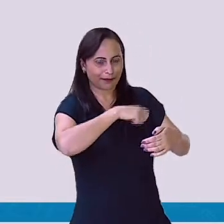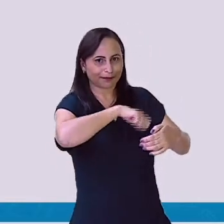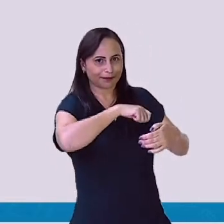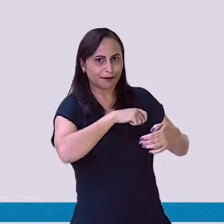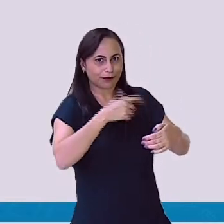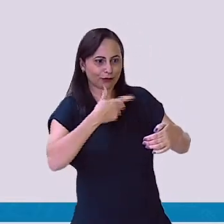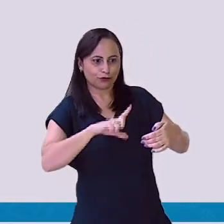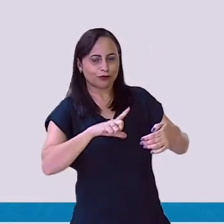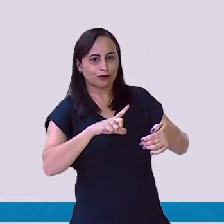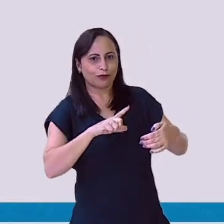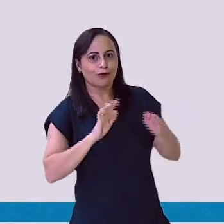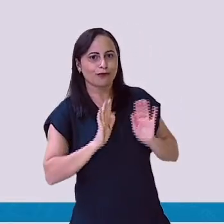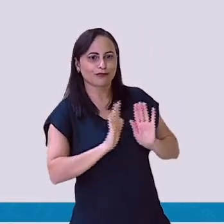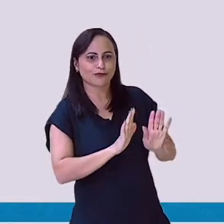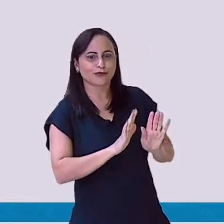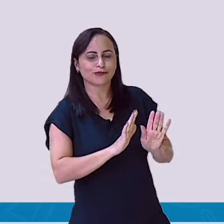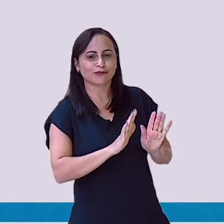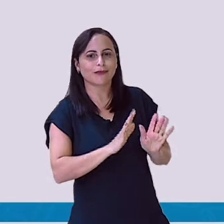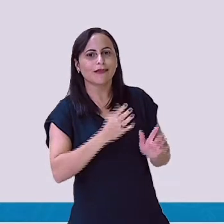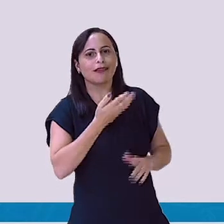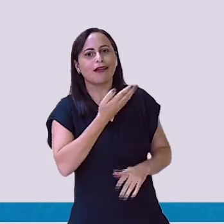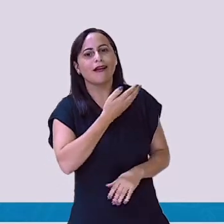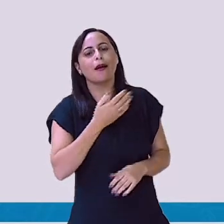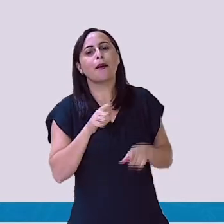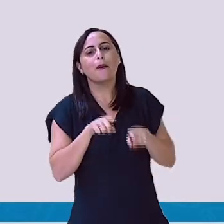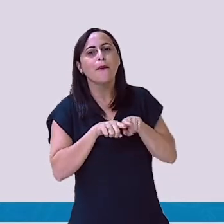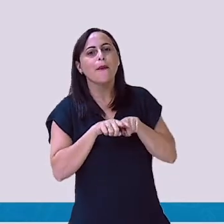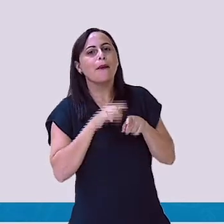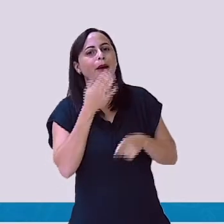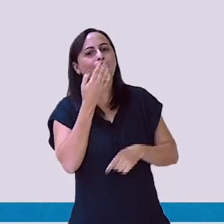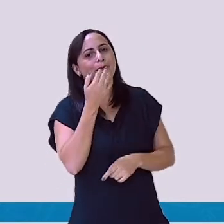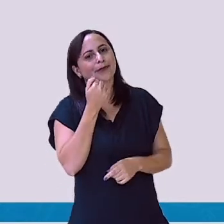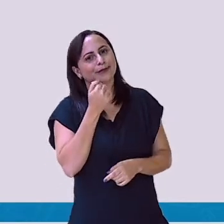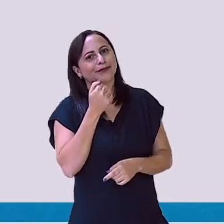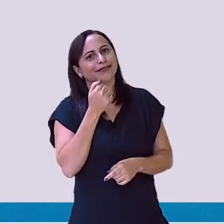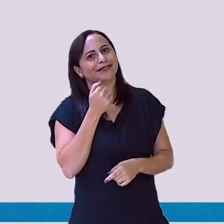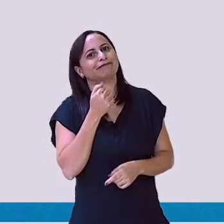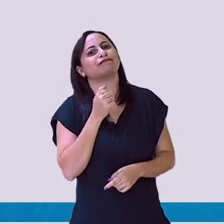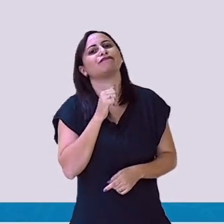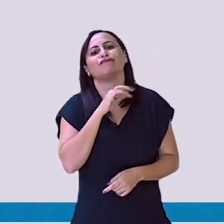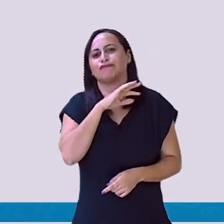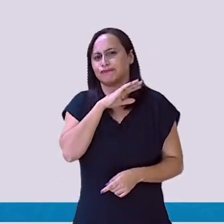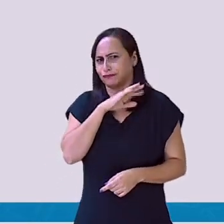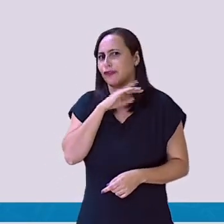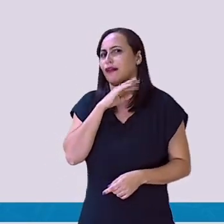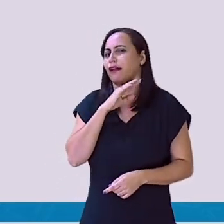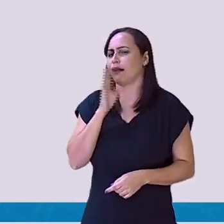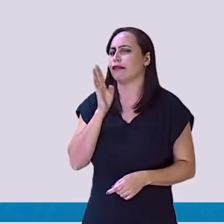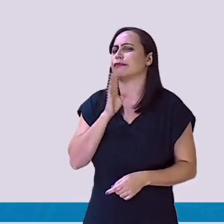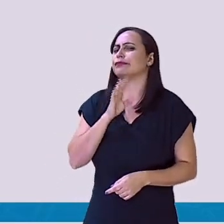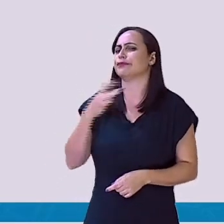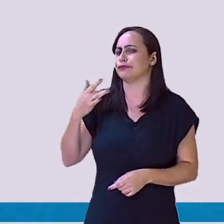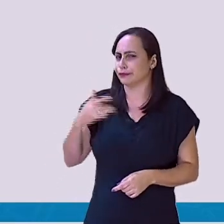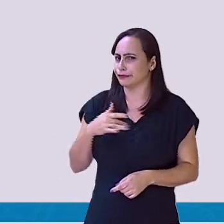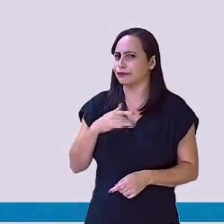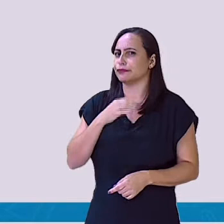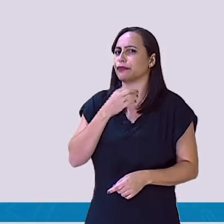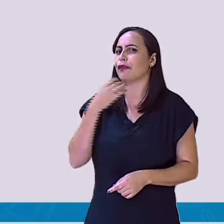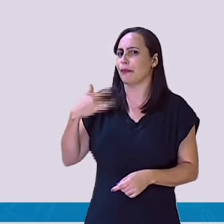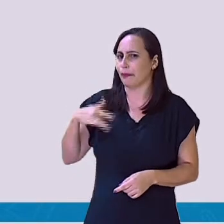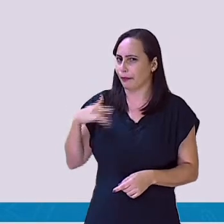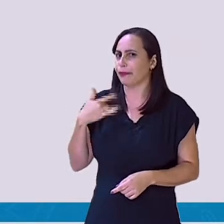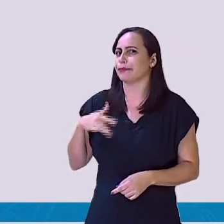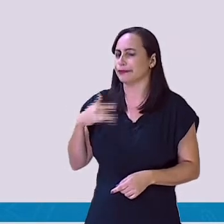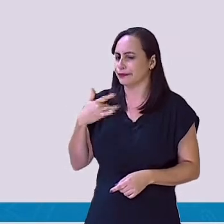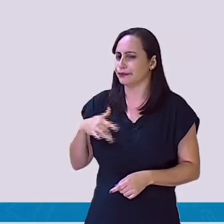O frango caiu no chão e o Célio sugeriu que pegasse aquele pedaço de frango, colocasse na